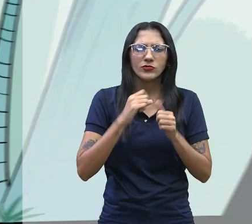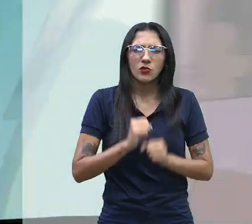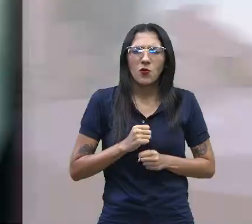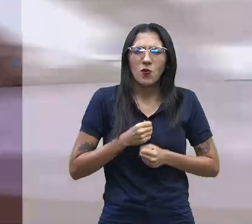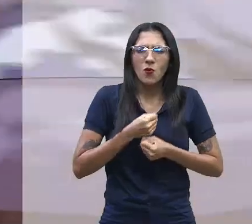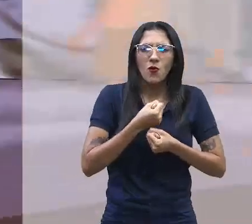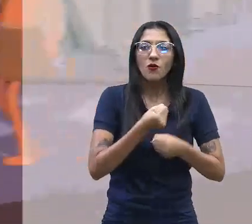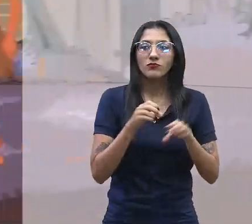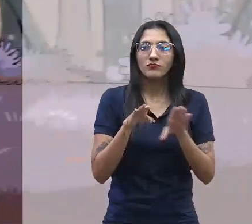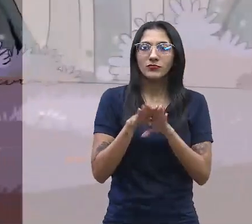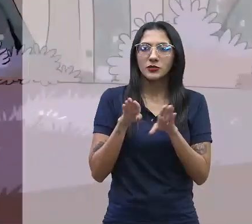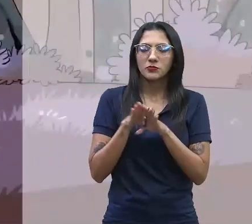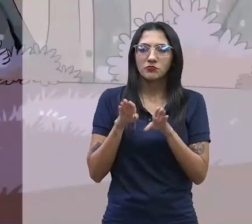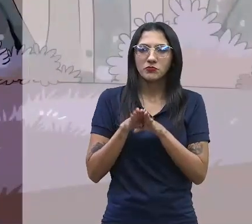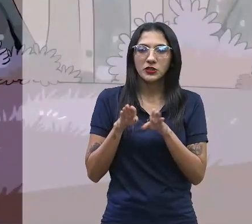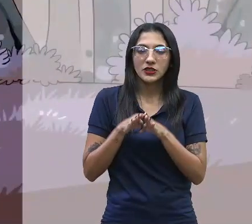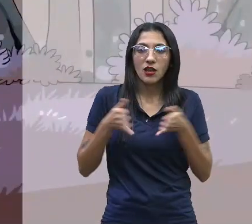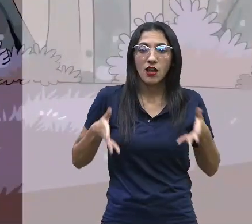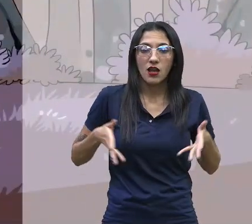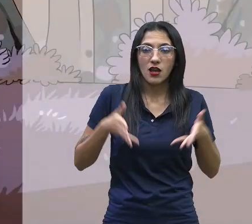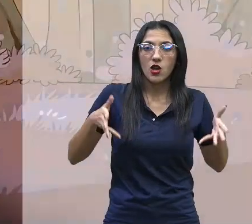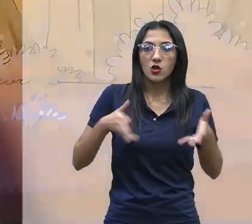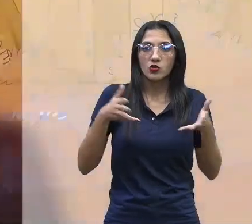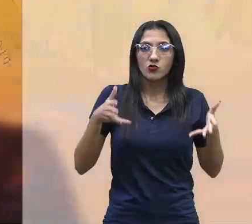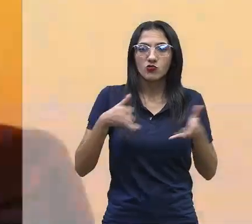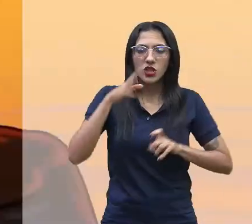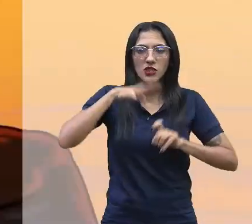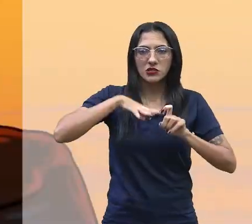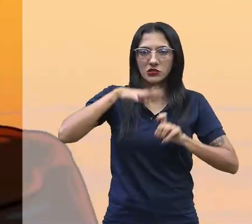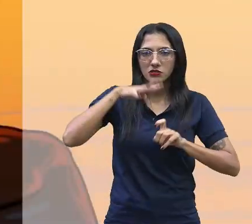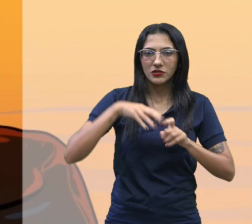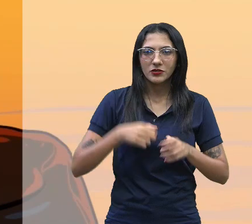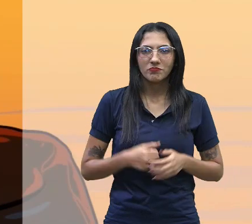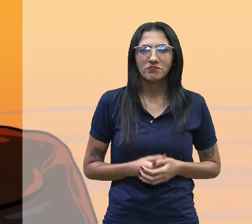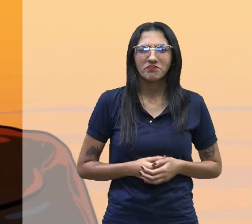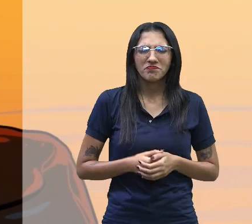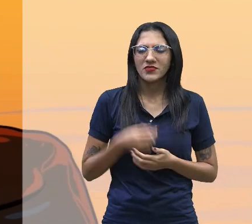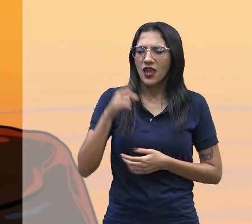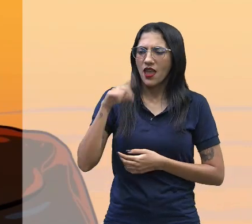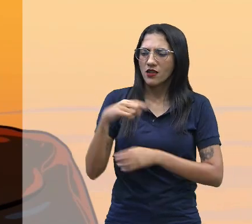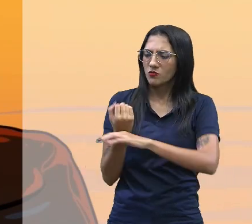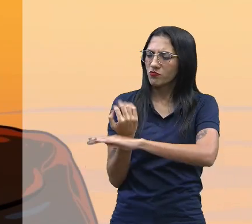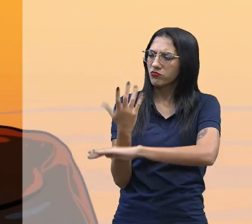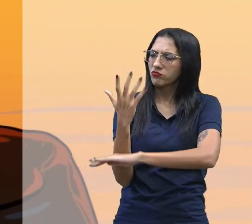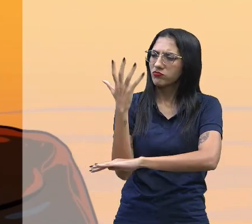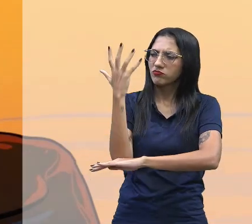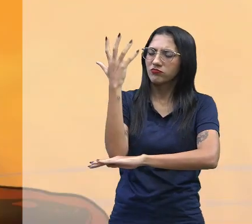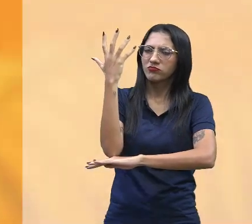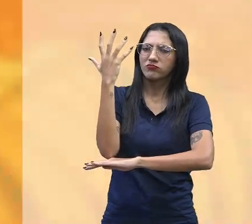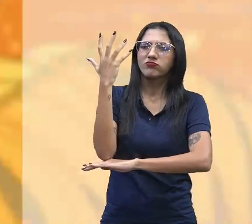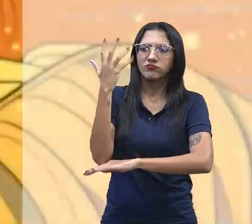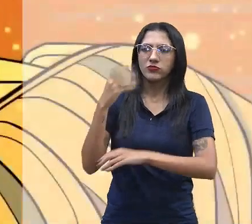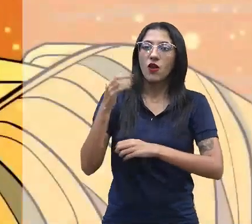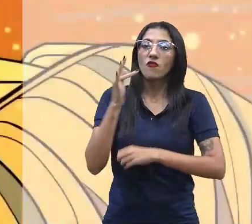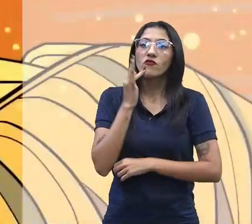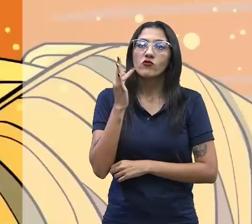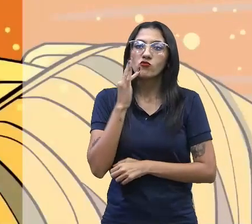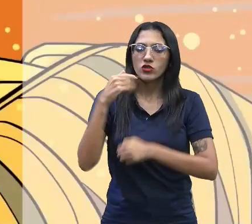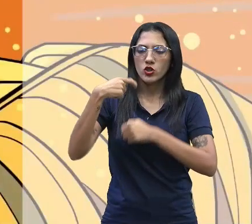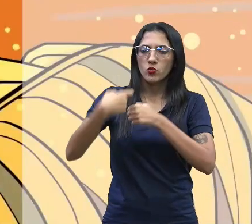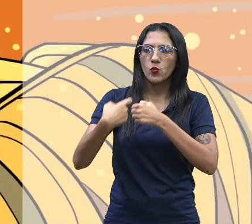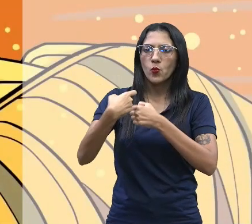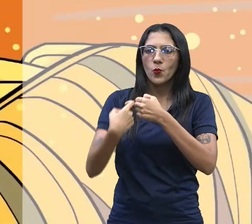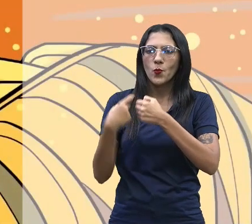pela ajuda dos espíritos da natureza. Este é o Tucumã, o fruto do sol. Ele carregará energia